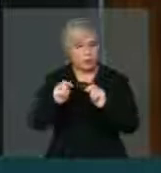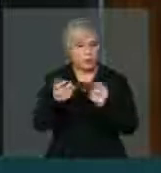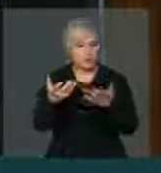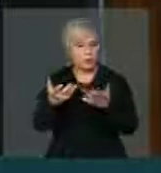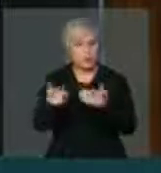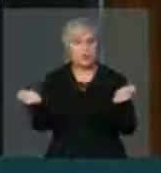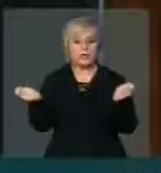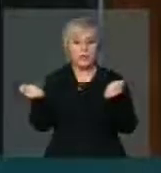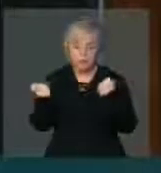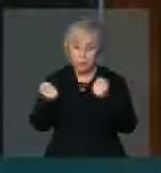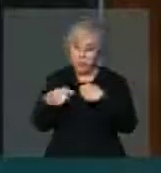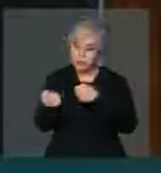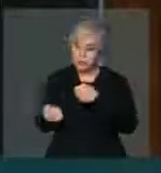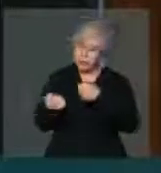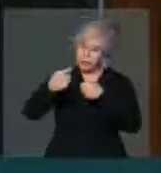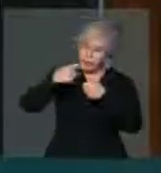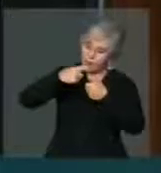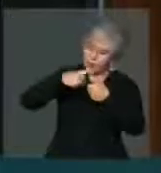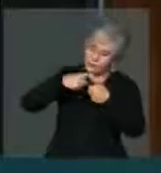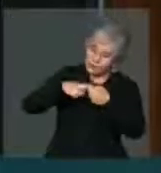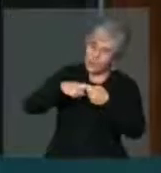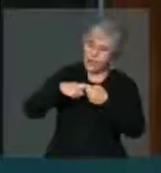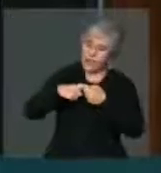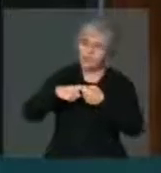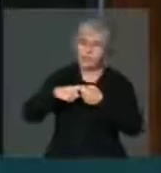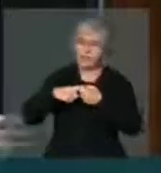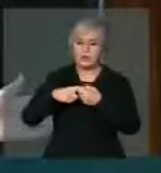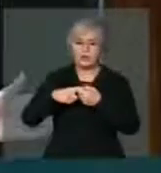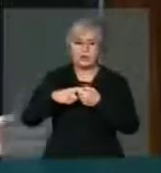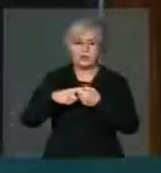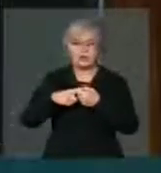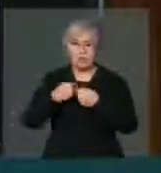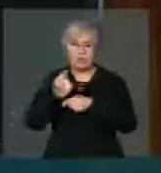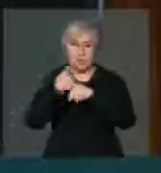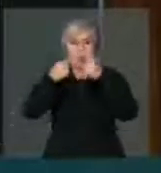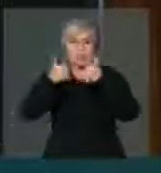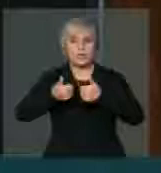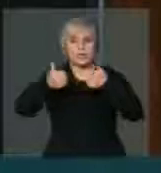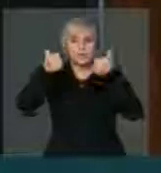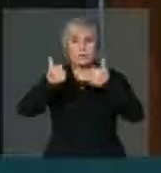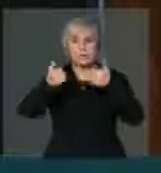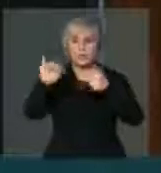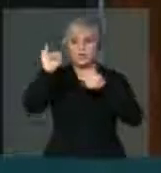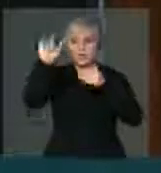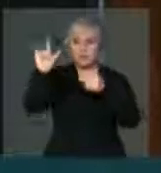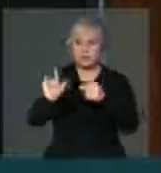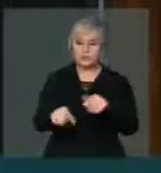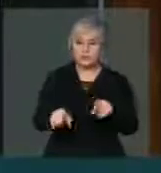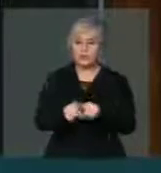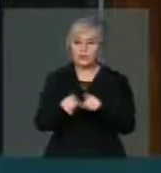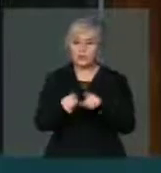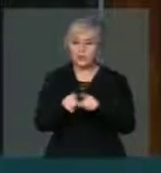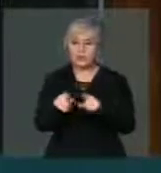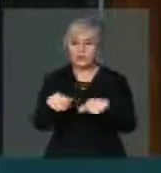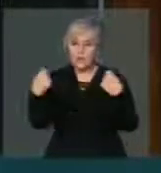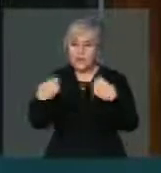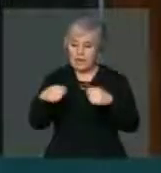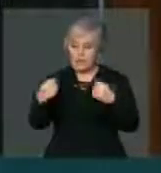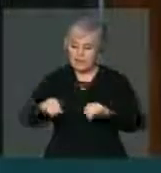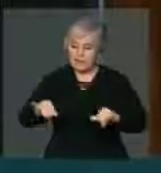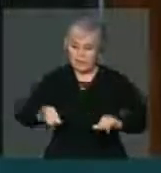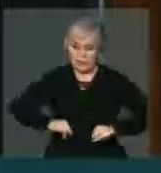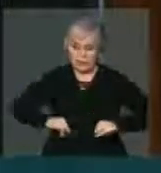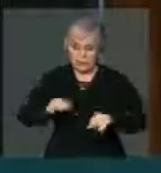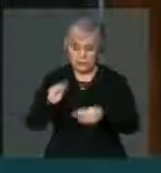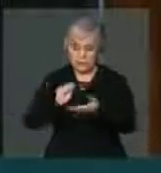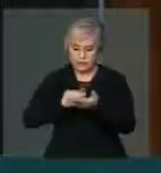que traz de volta o processo inflacionário e a carestia que bate na porta dos trabalhadores e principalmente